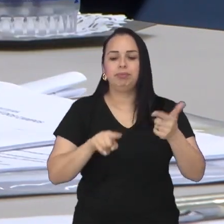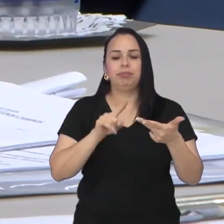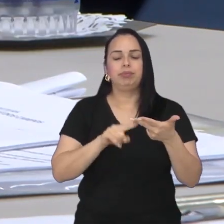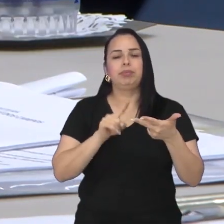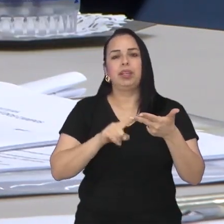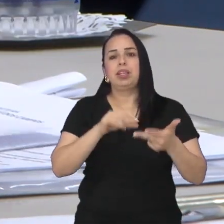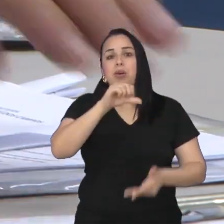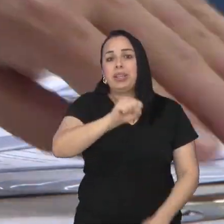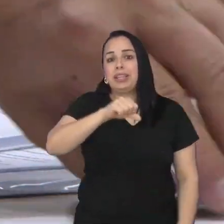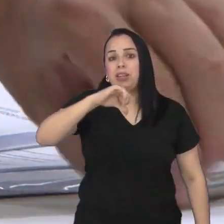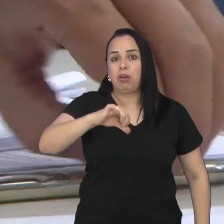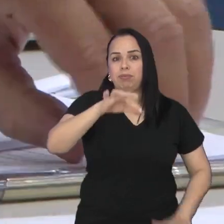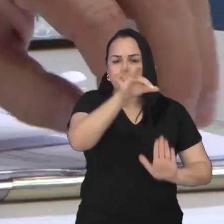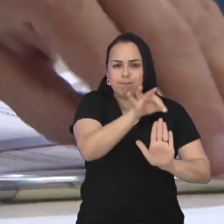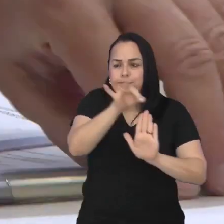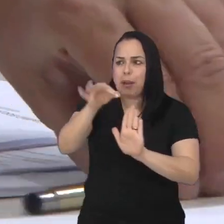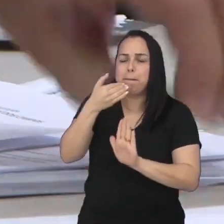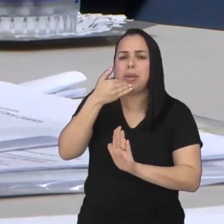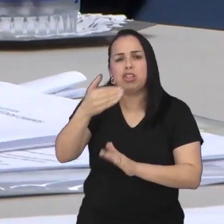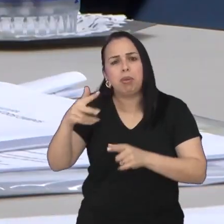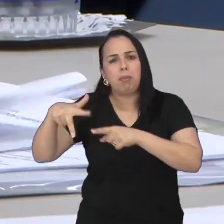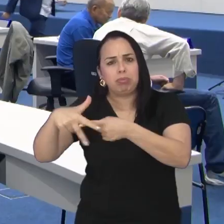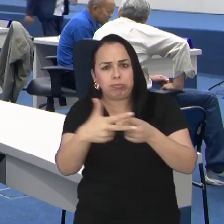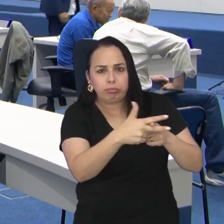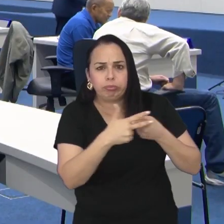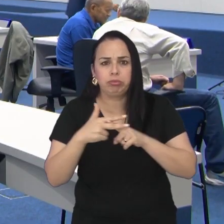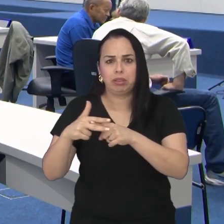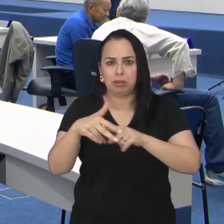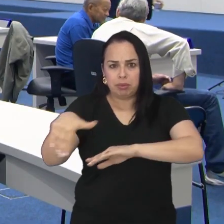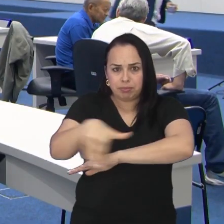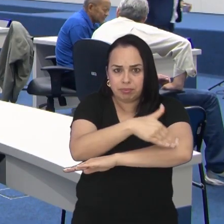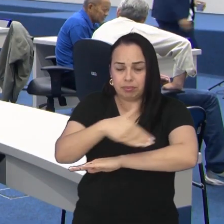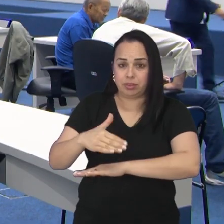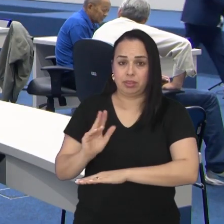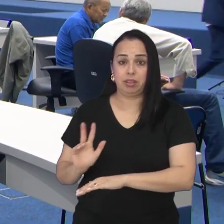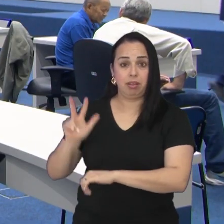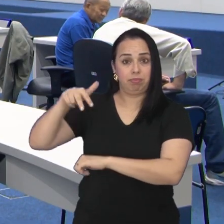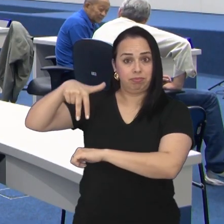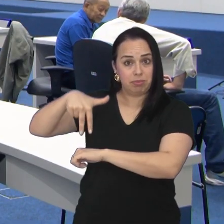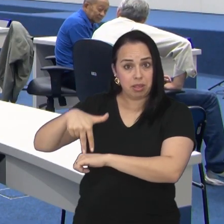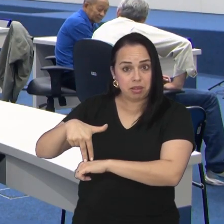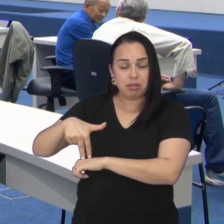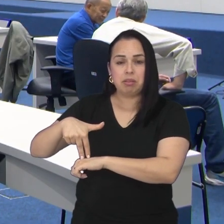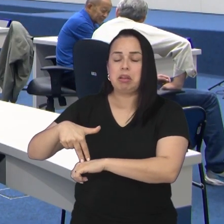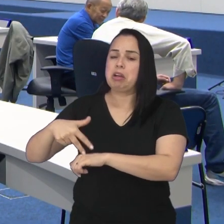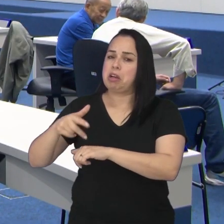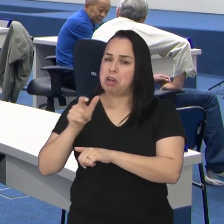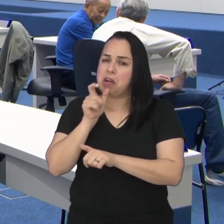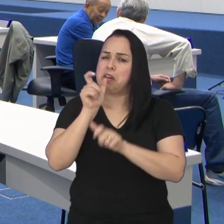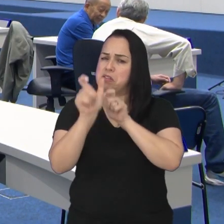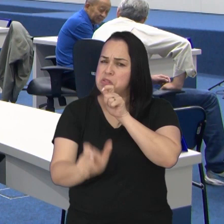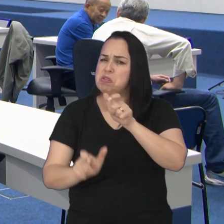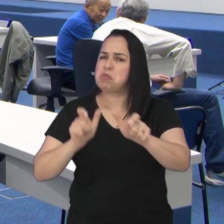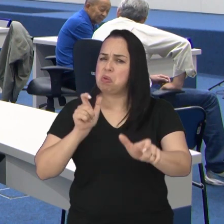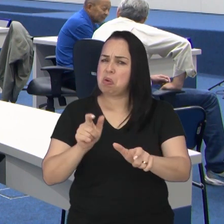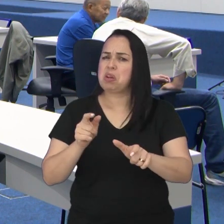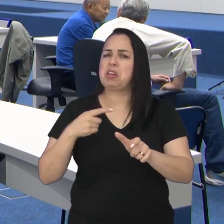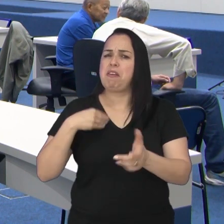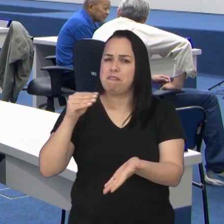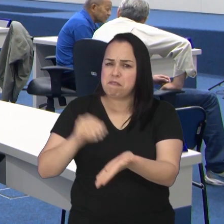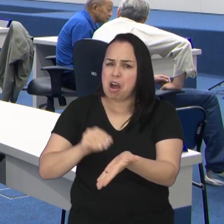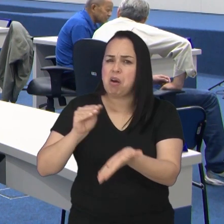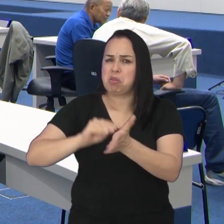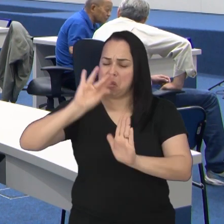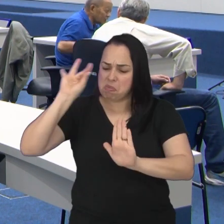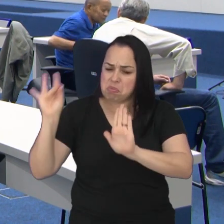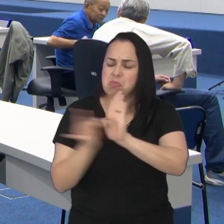áreas públicas e vias de diversos bairros. Na tribuna, vereadores criticaram a falta de transparência e